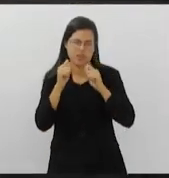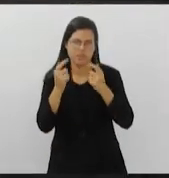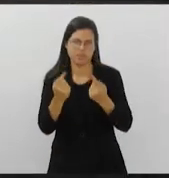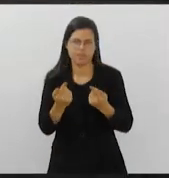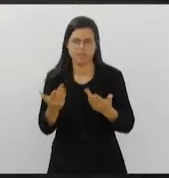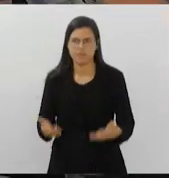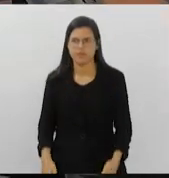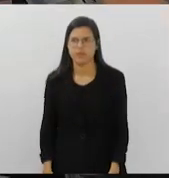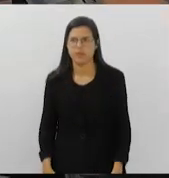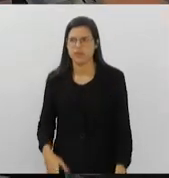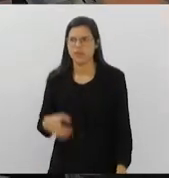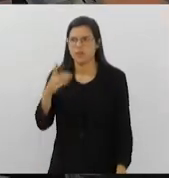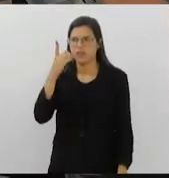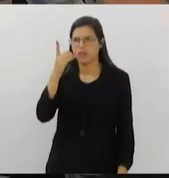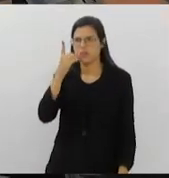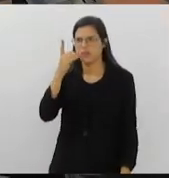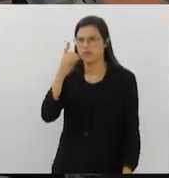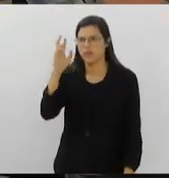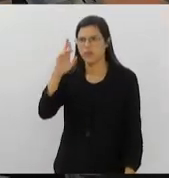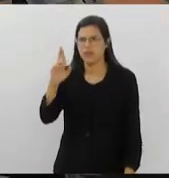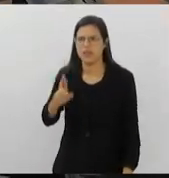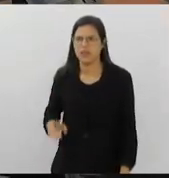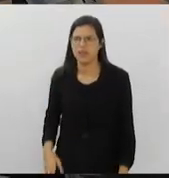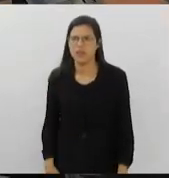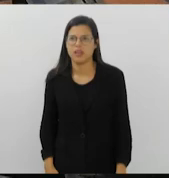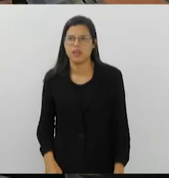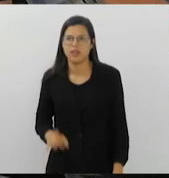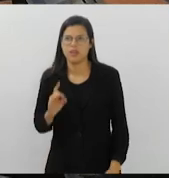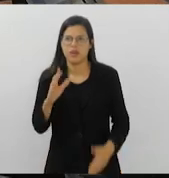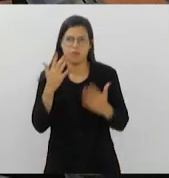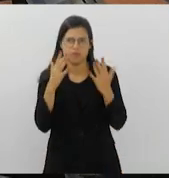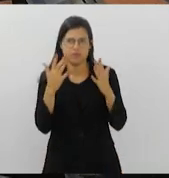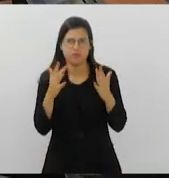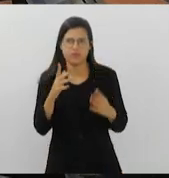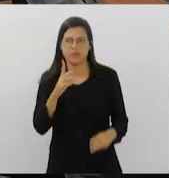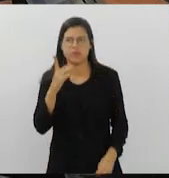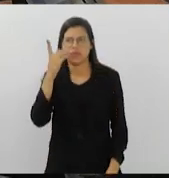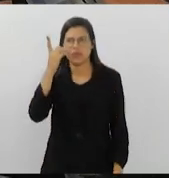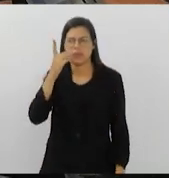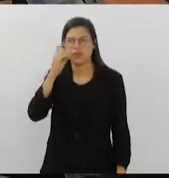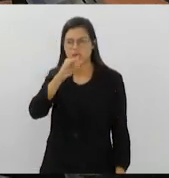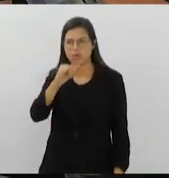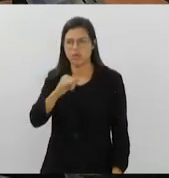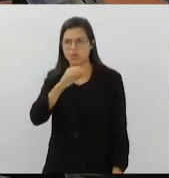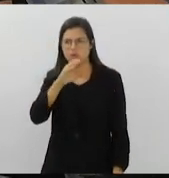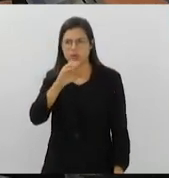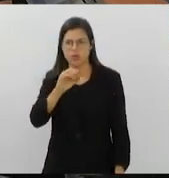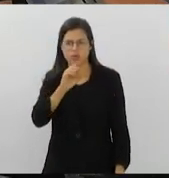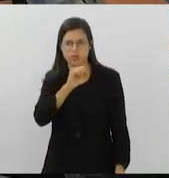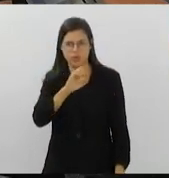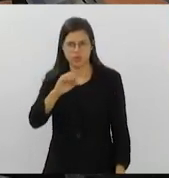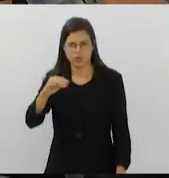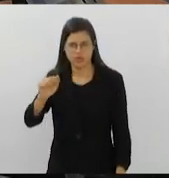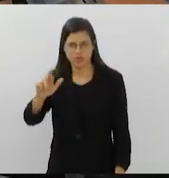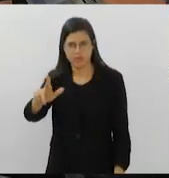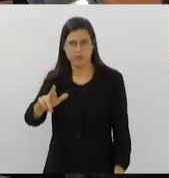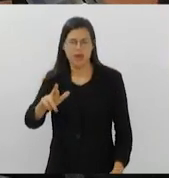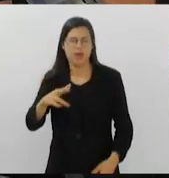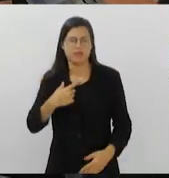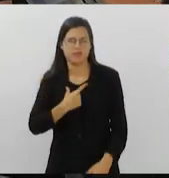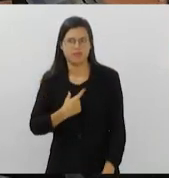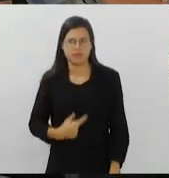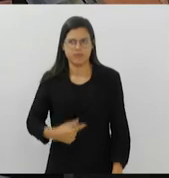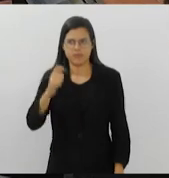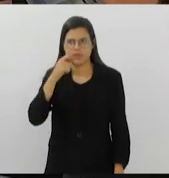Renata. Senhora presidenta, só parabenizar o deputado Josemar pela excelente iniciativa de conceder a medalha